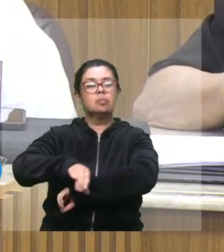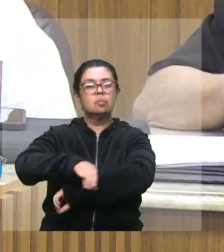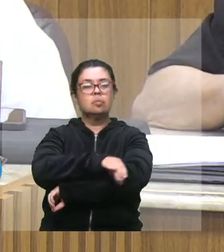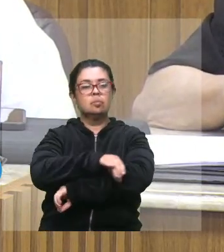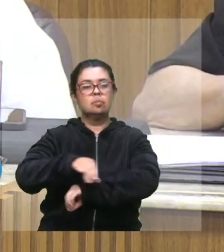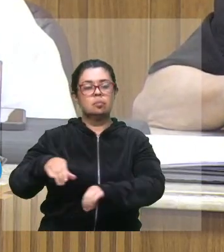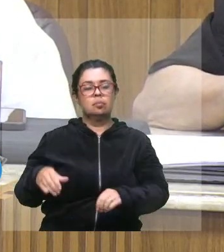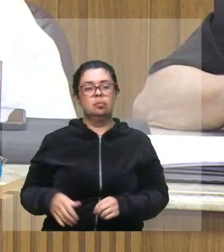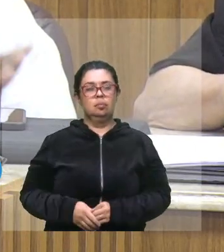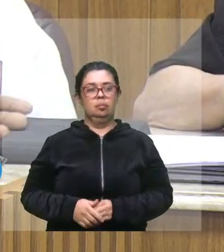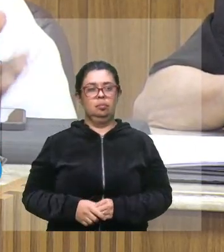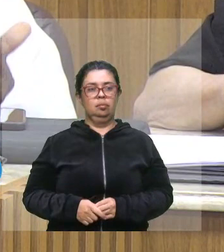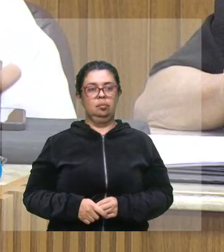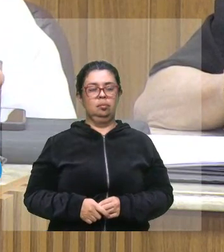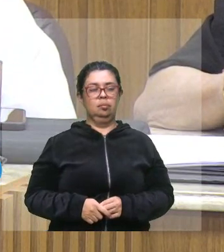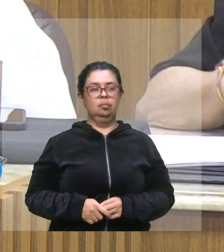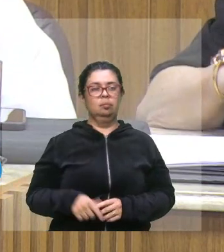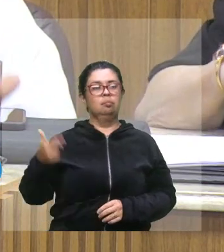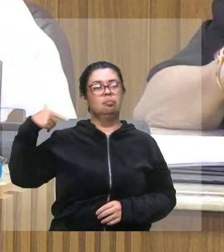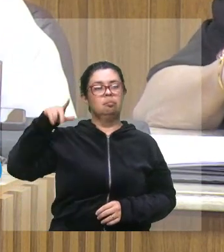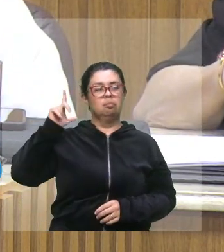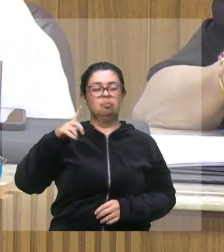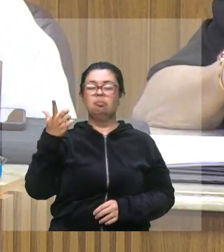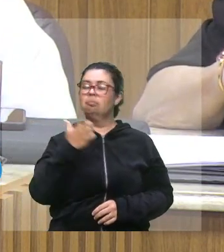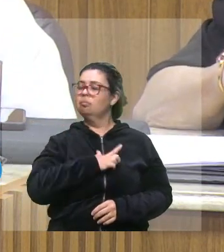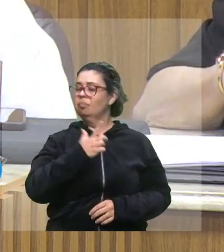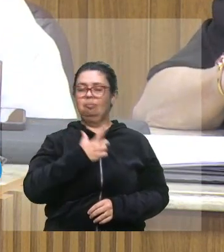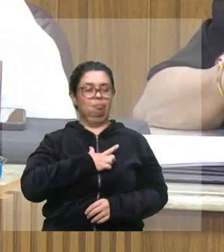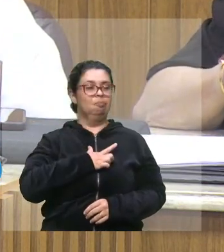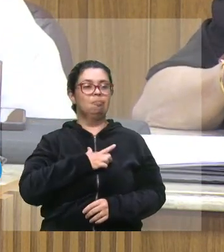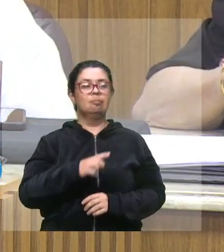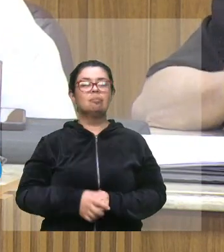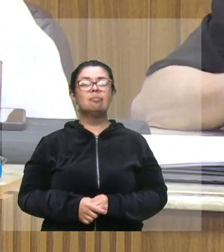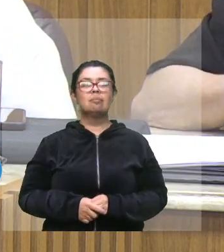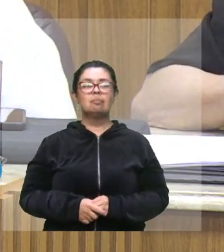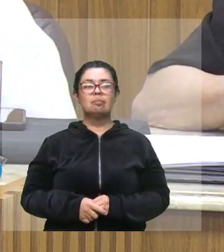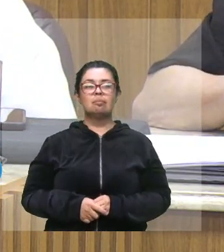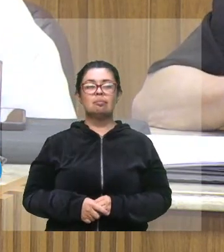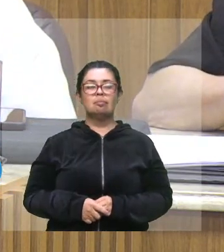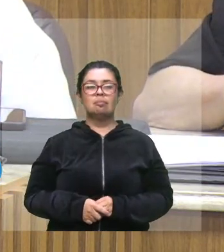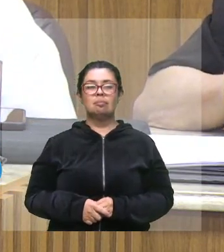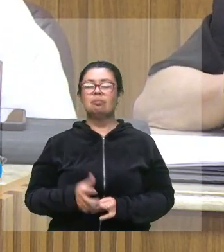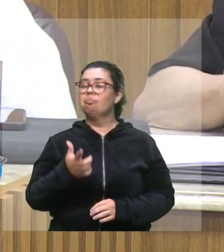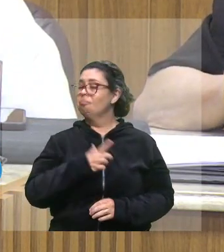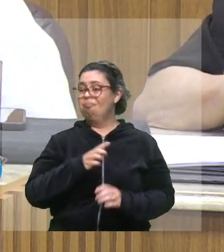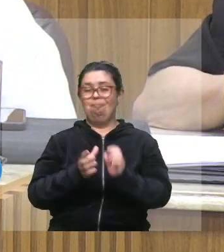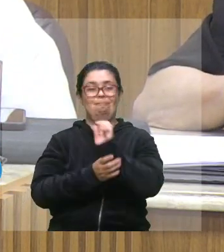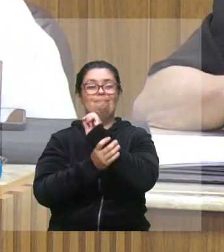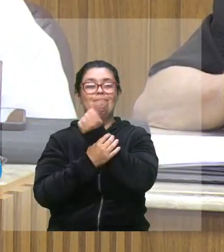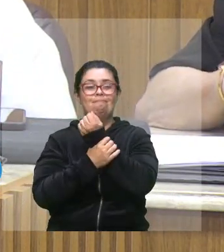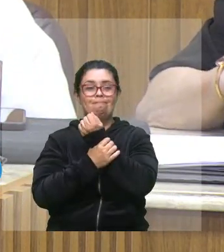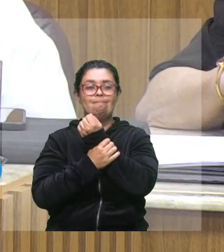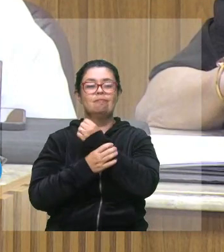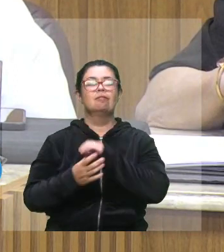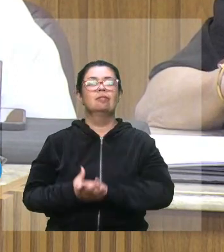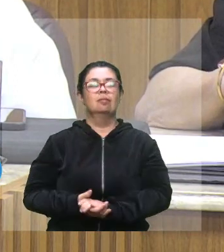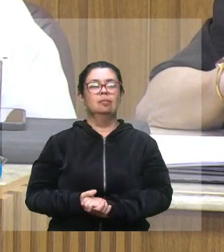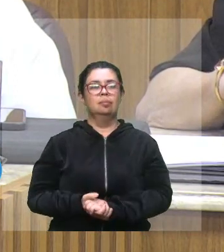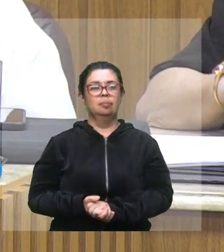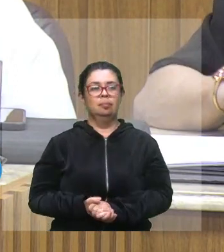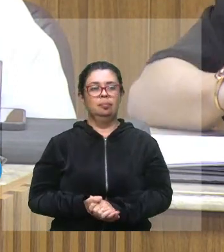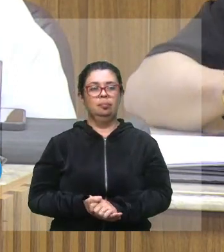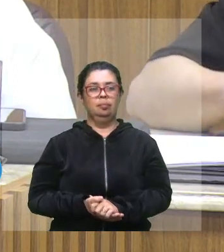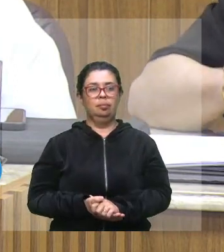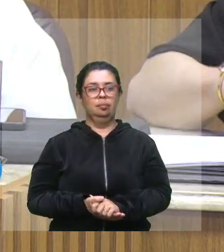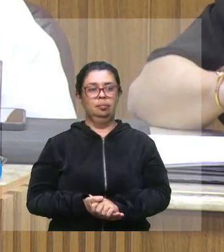asfáltica, onde antes não tinha e não oferecia segurança nenhuma, né? Então, hoje,